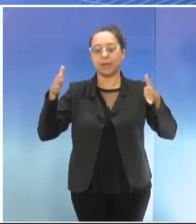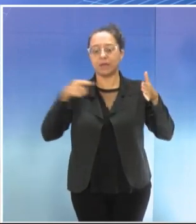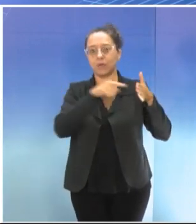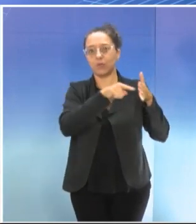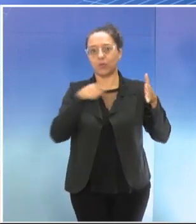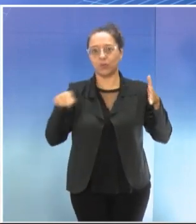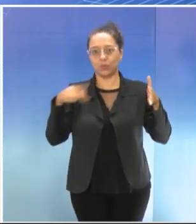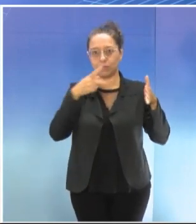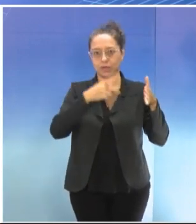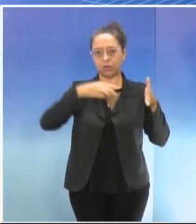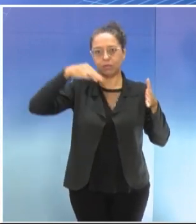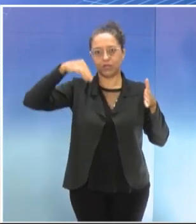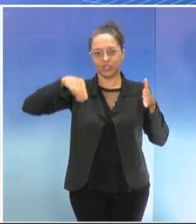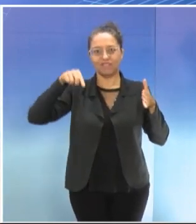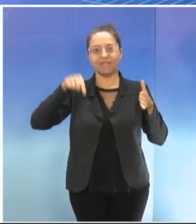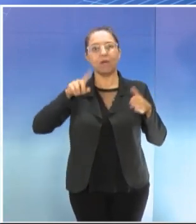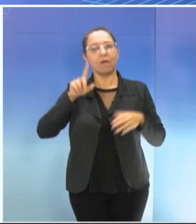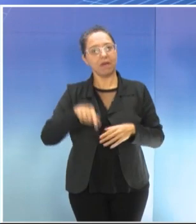Sempre trabalhar temas...